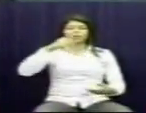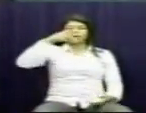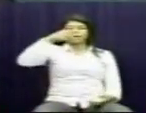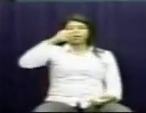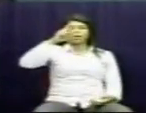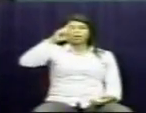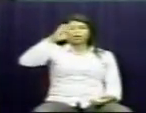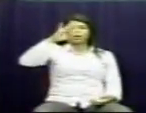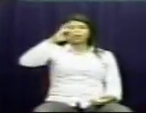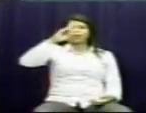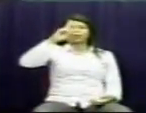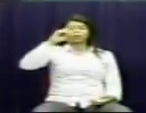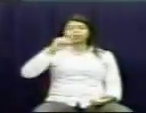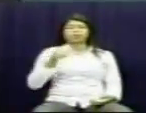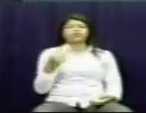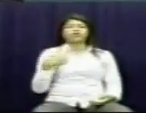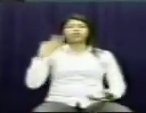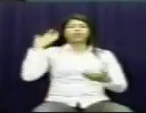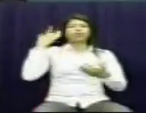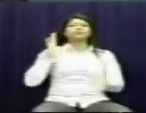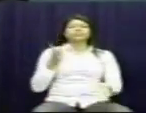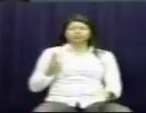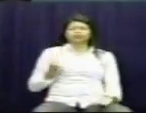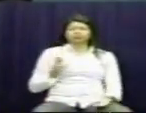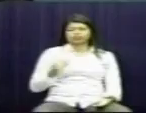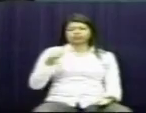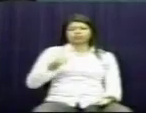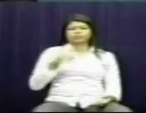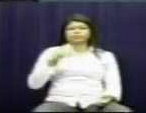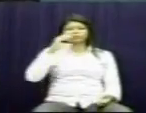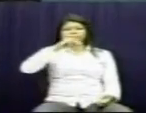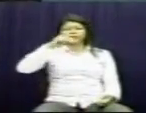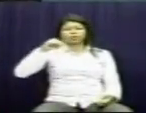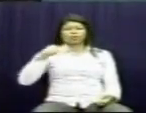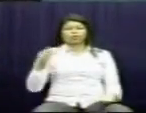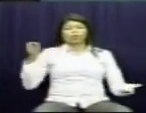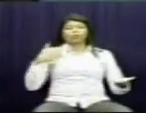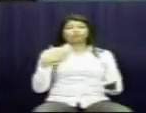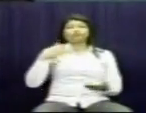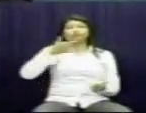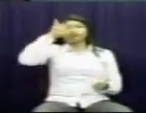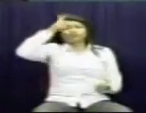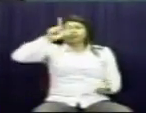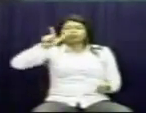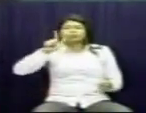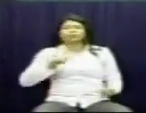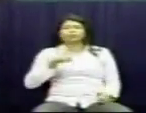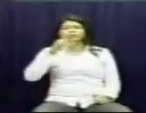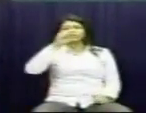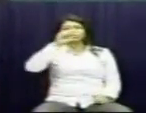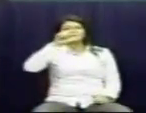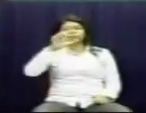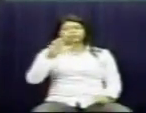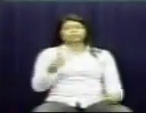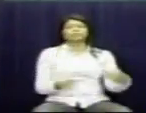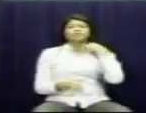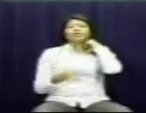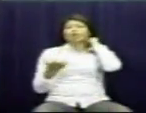estive aqui na Câmara. Eu percebo que, politicamente, há